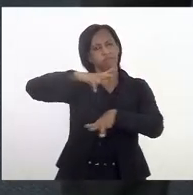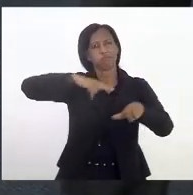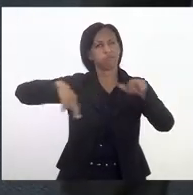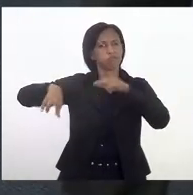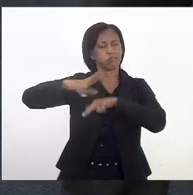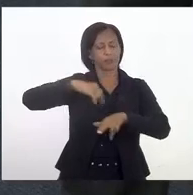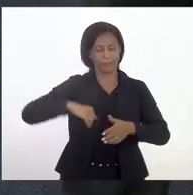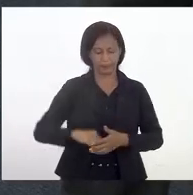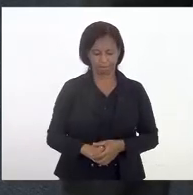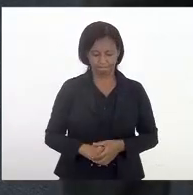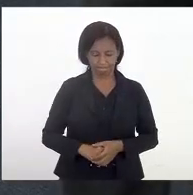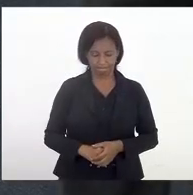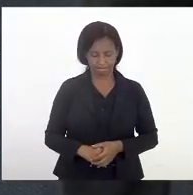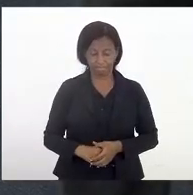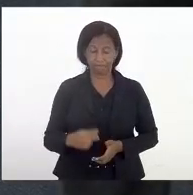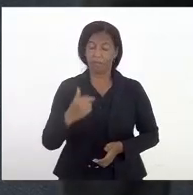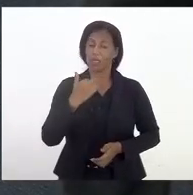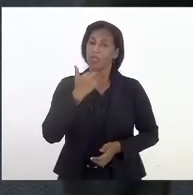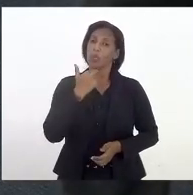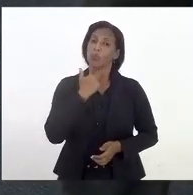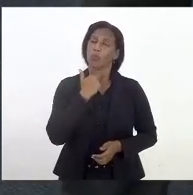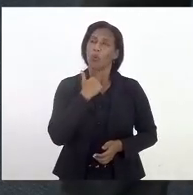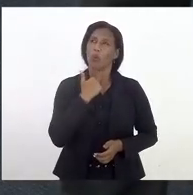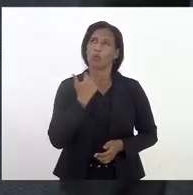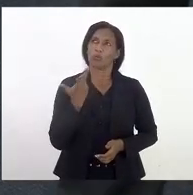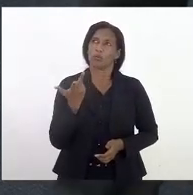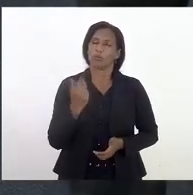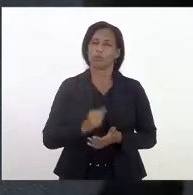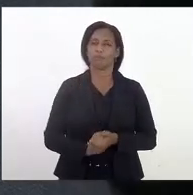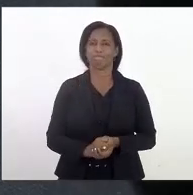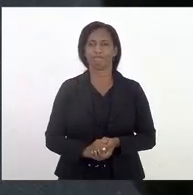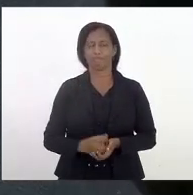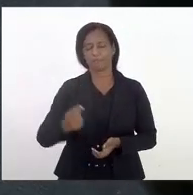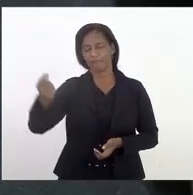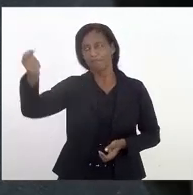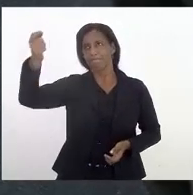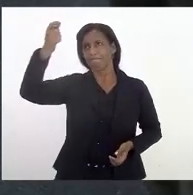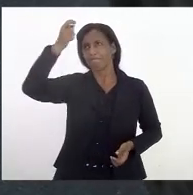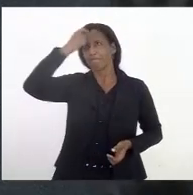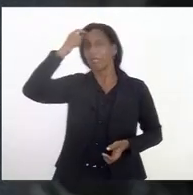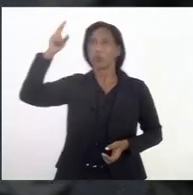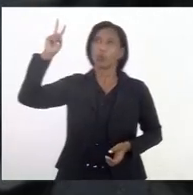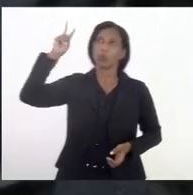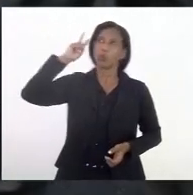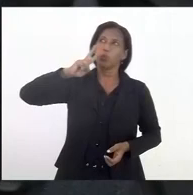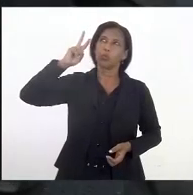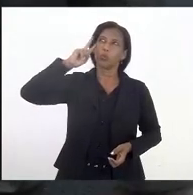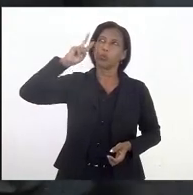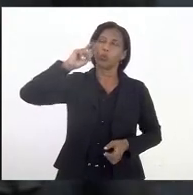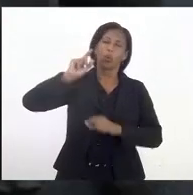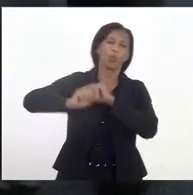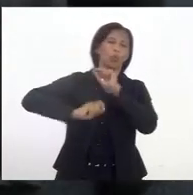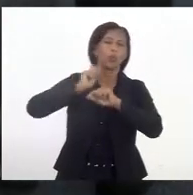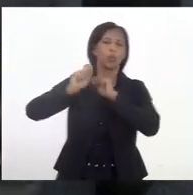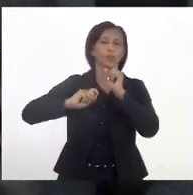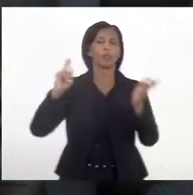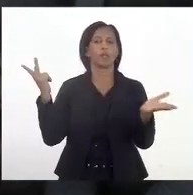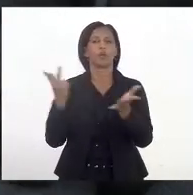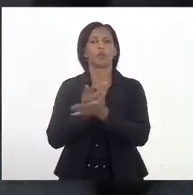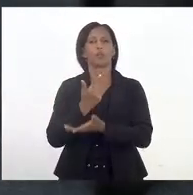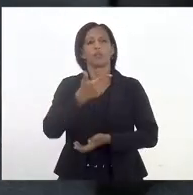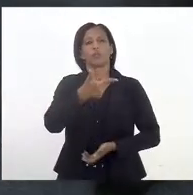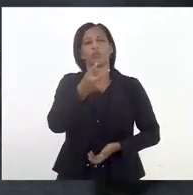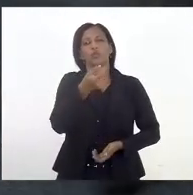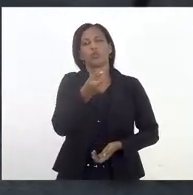e eu não posso deixar de trazer a nossa mente o que aconteceu aqui na legislatura de